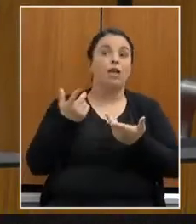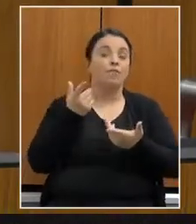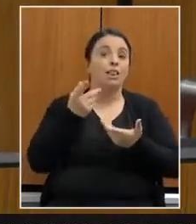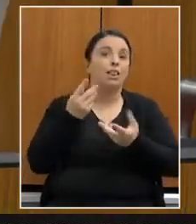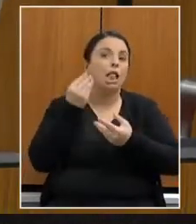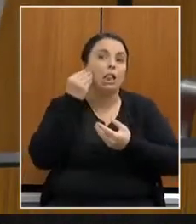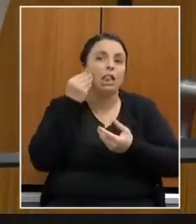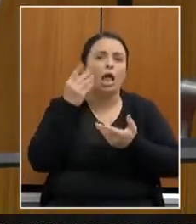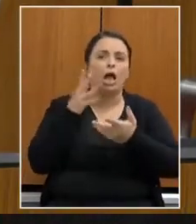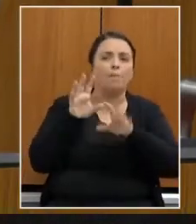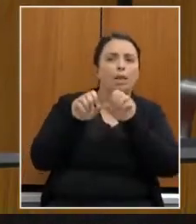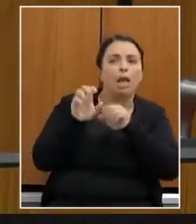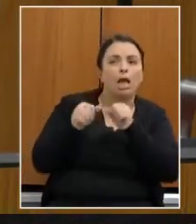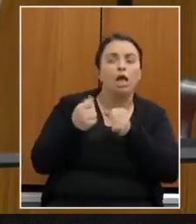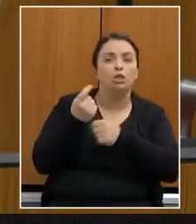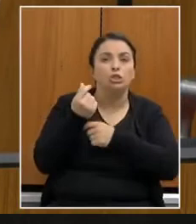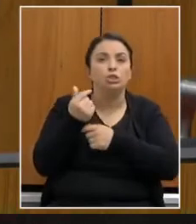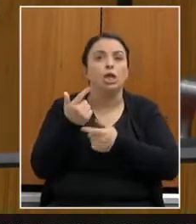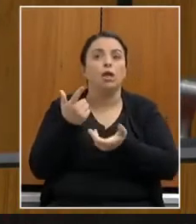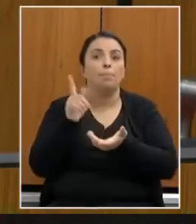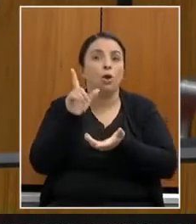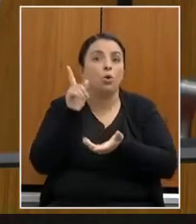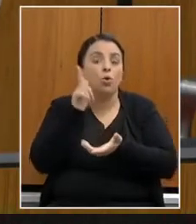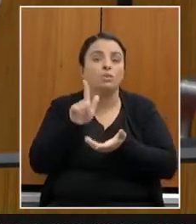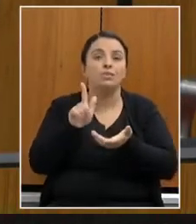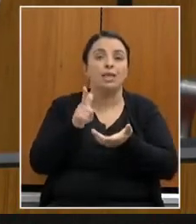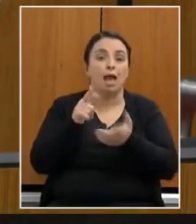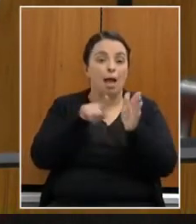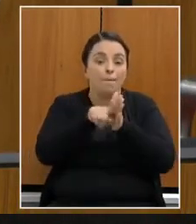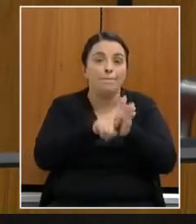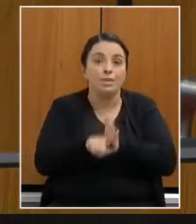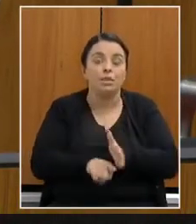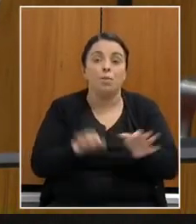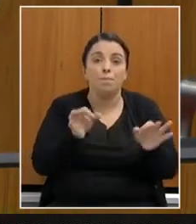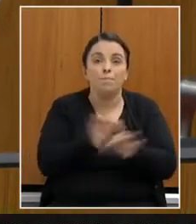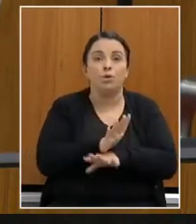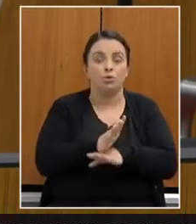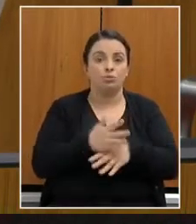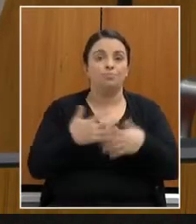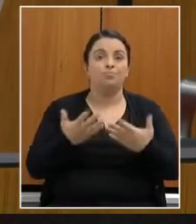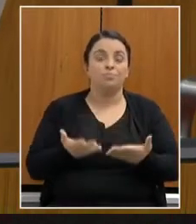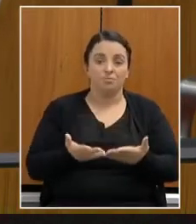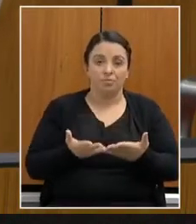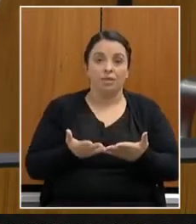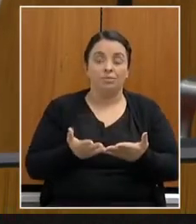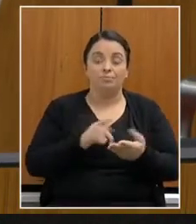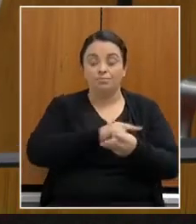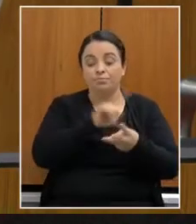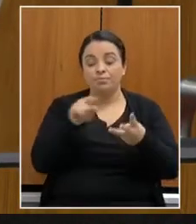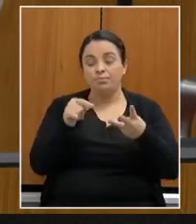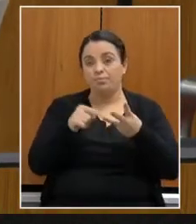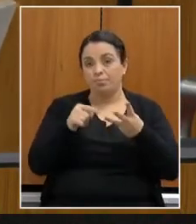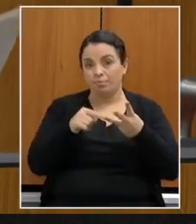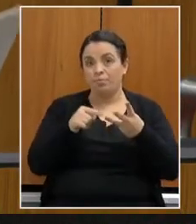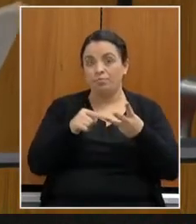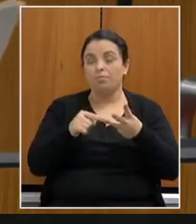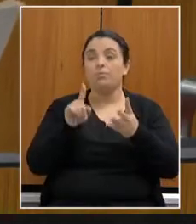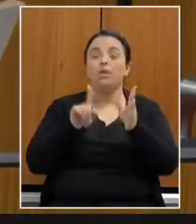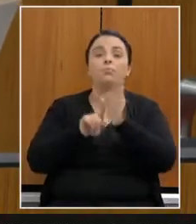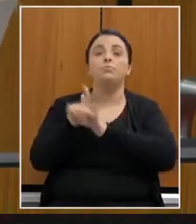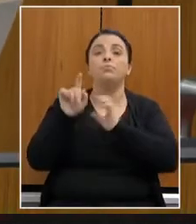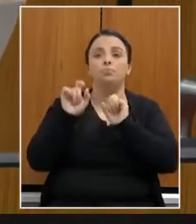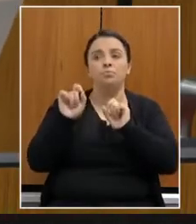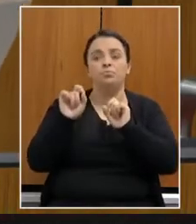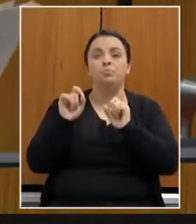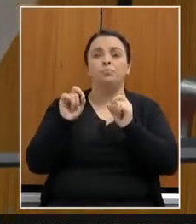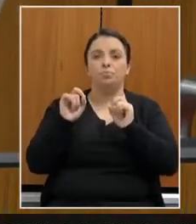pesquisa chegasse ao final desse ano então essa é a minha segunda pergunta e a terceira é mais uma observação